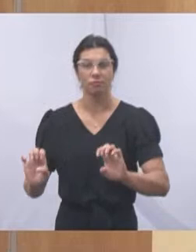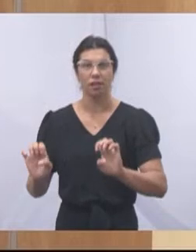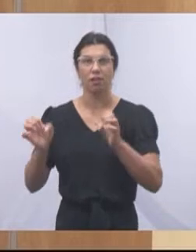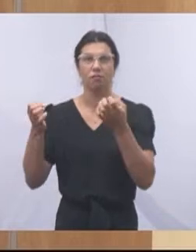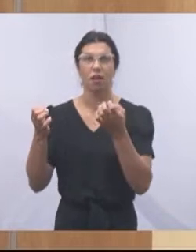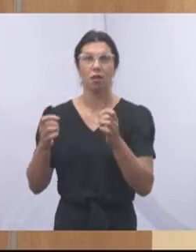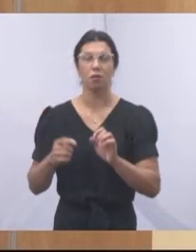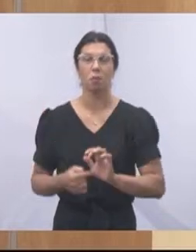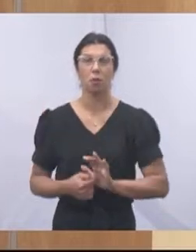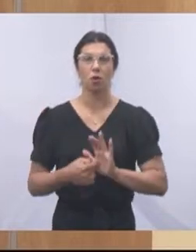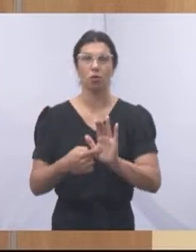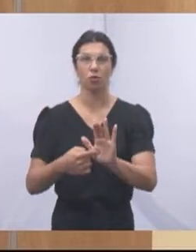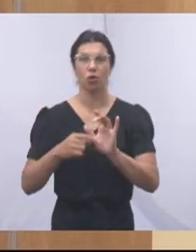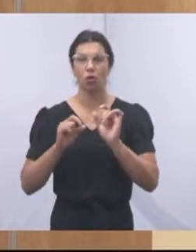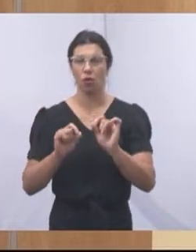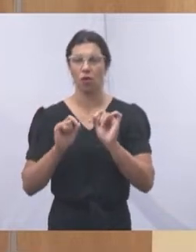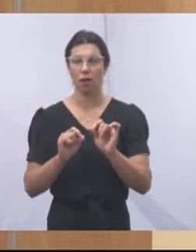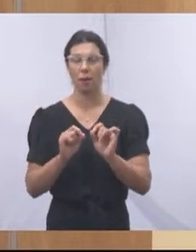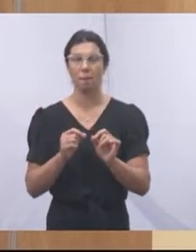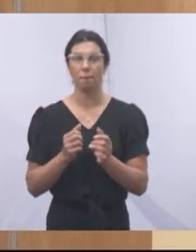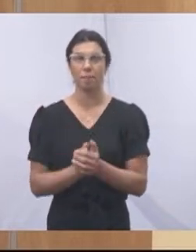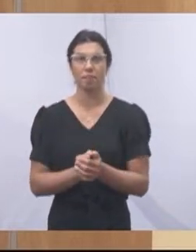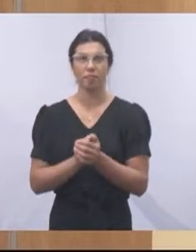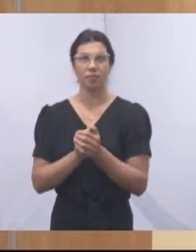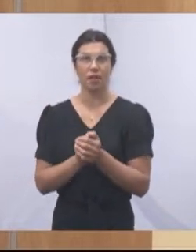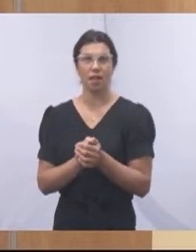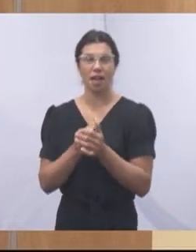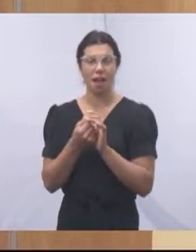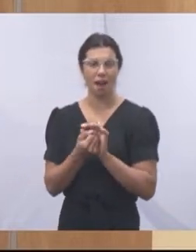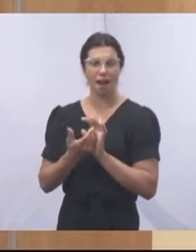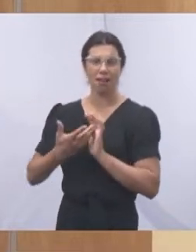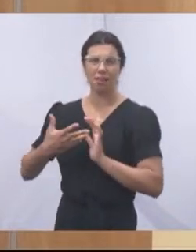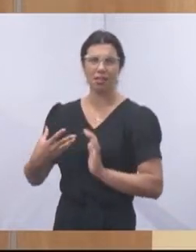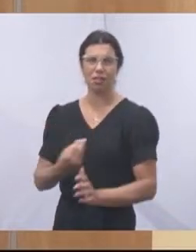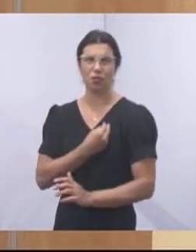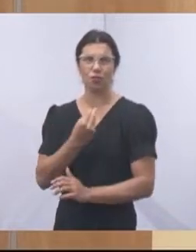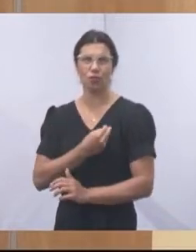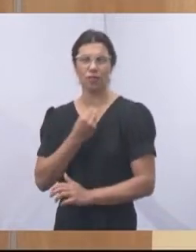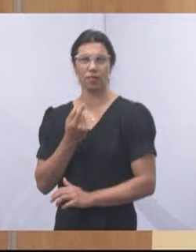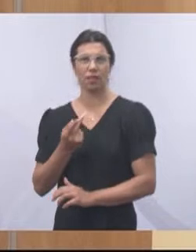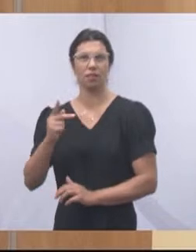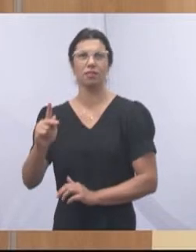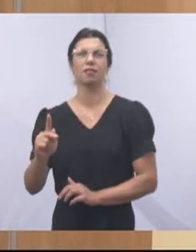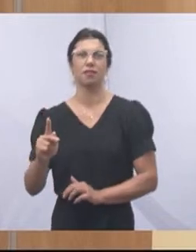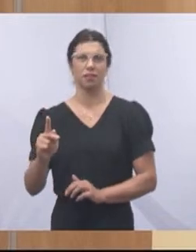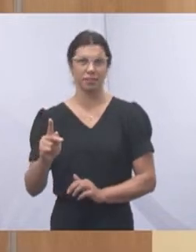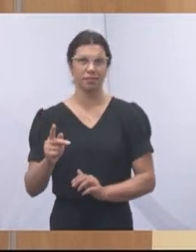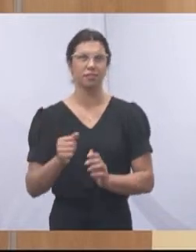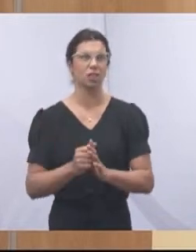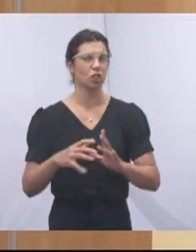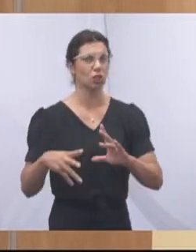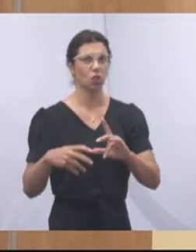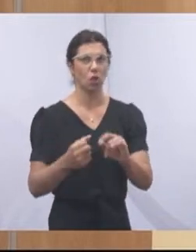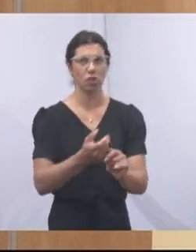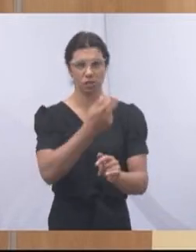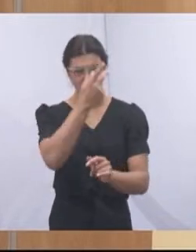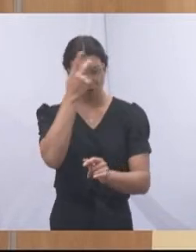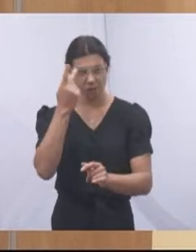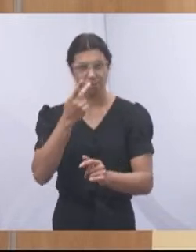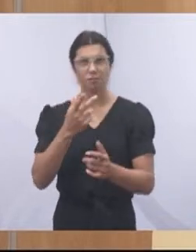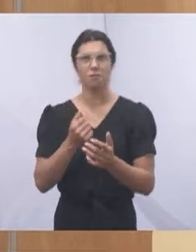espelha vividamente sua personalidade calorosa e impacto duradouro na vida dos presentes.